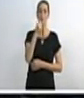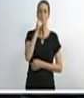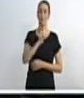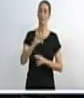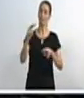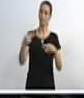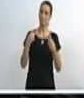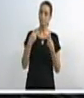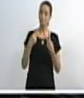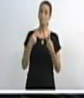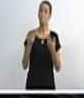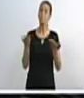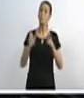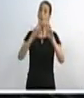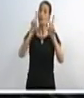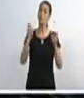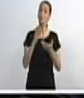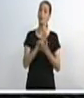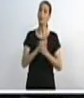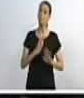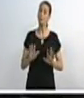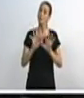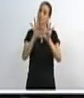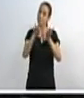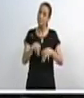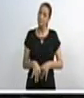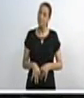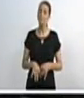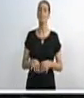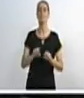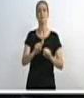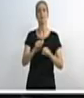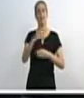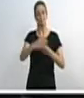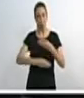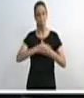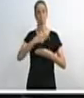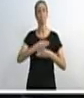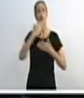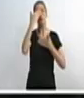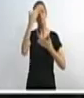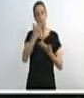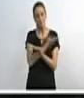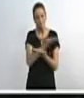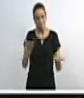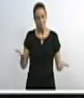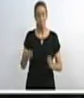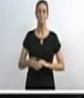havendo a tratar, eu encerro a presente reunião extraordinária. Muito obrigado a todos.